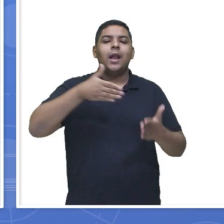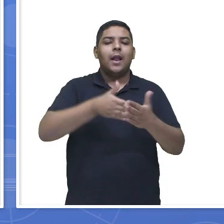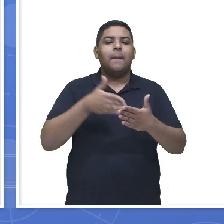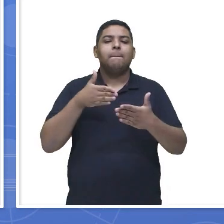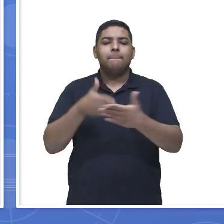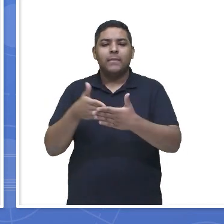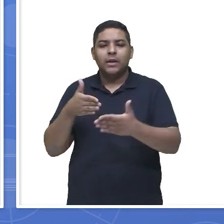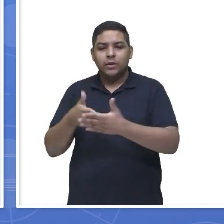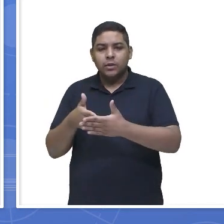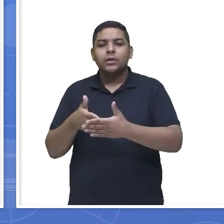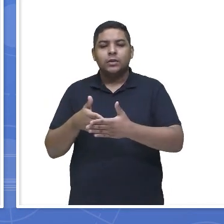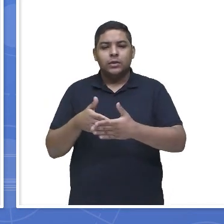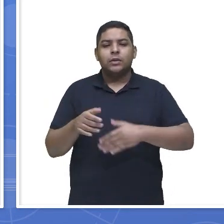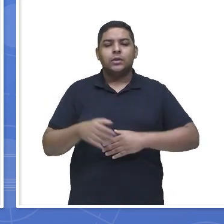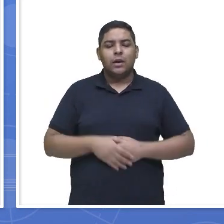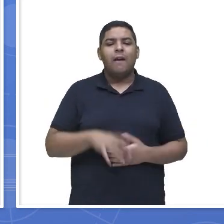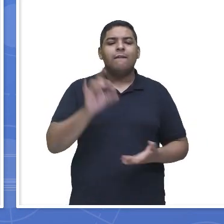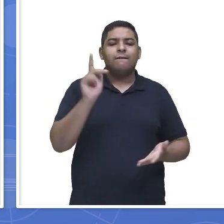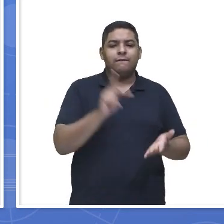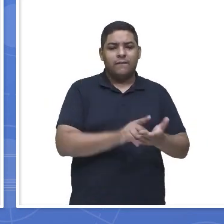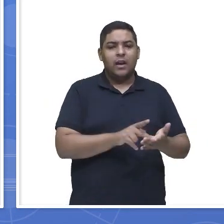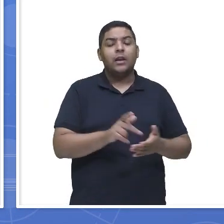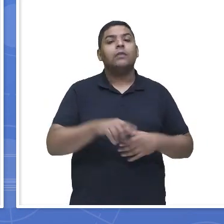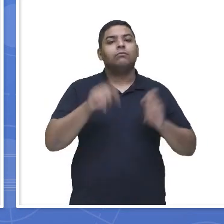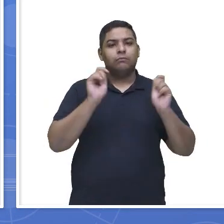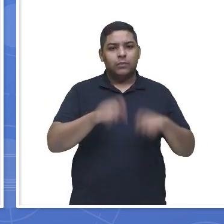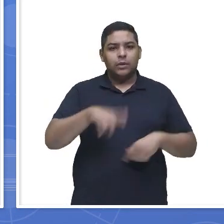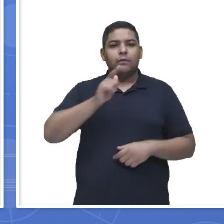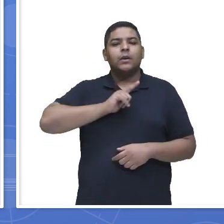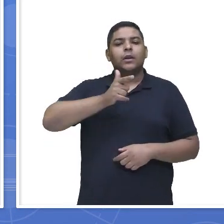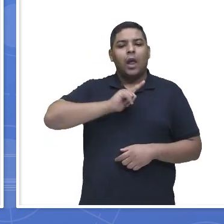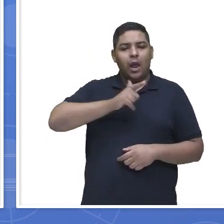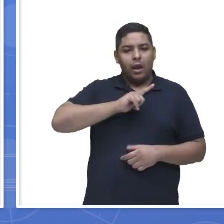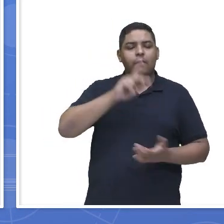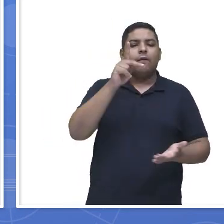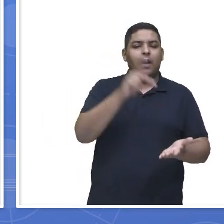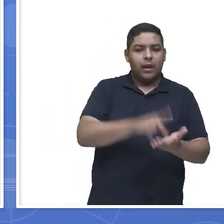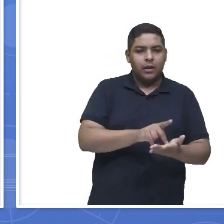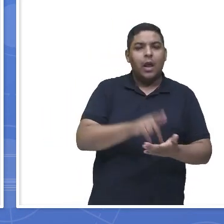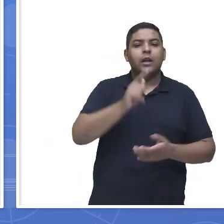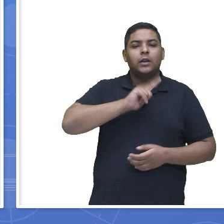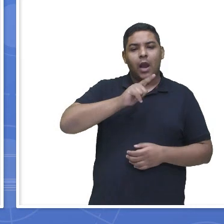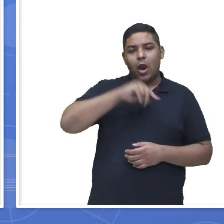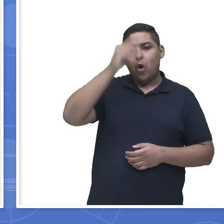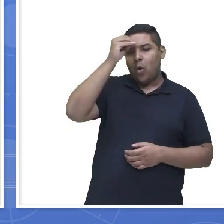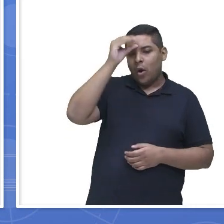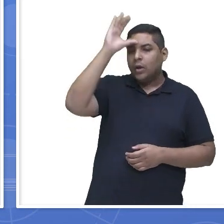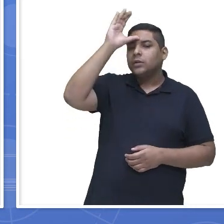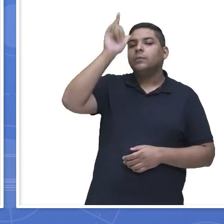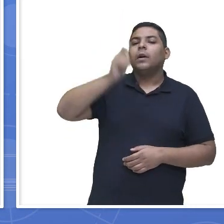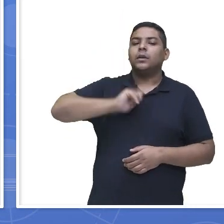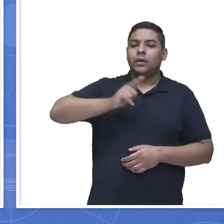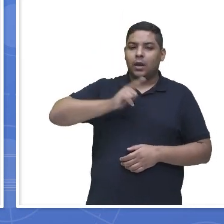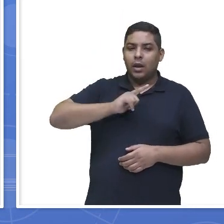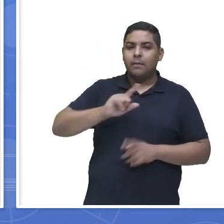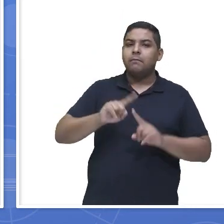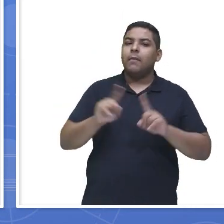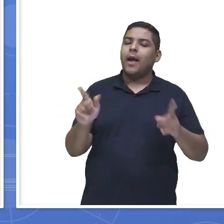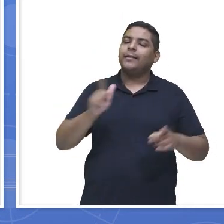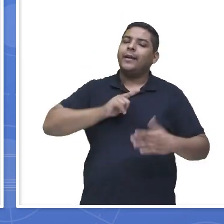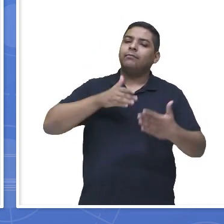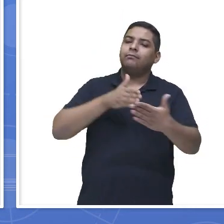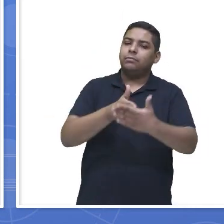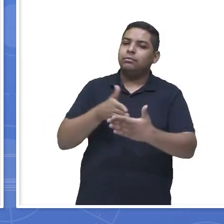Olha só, é possível ter uma verdade, é possível chegar a um conhecimento, mas existem limites para